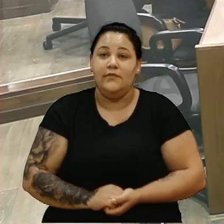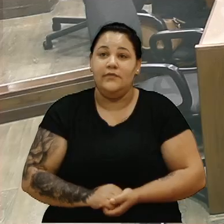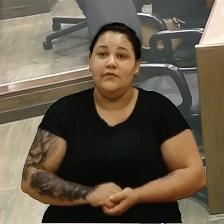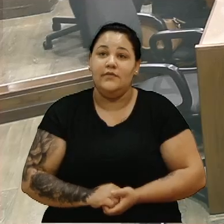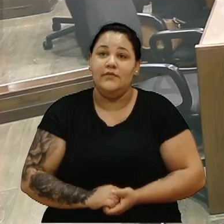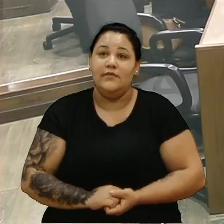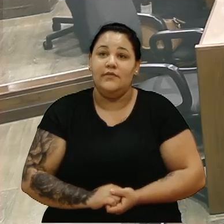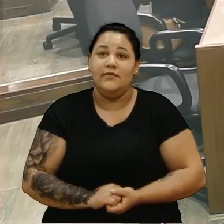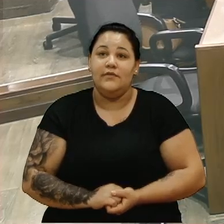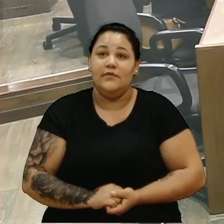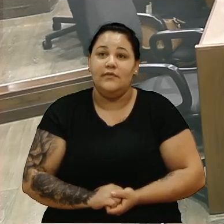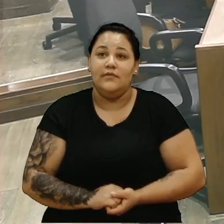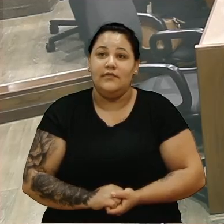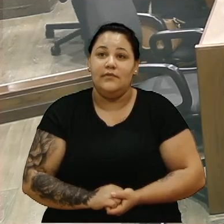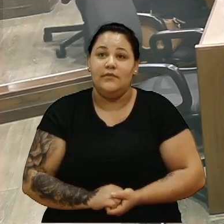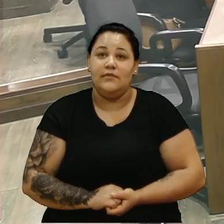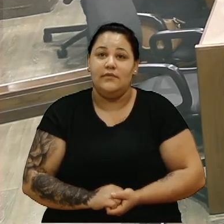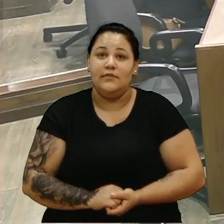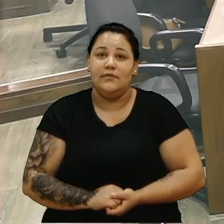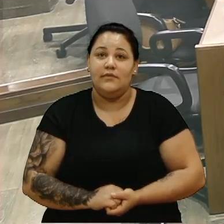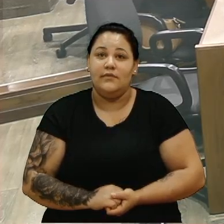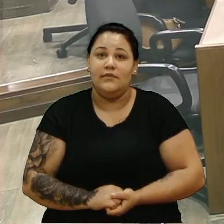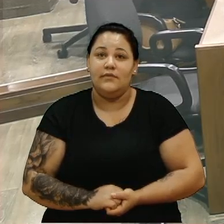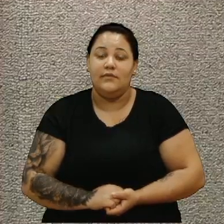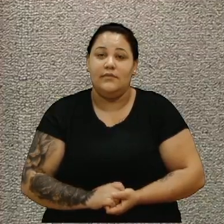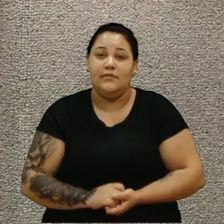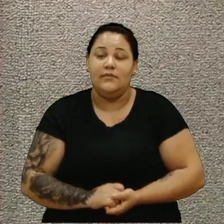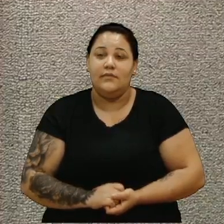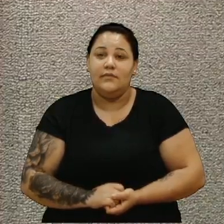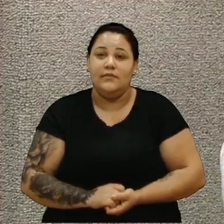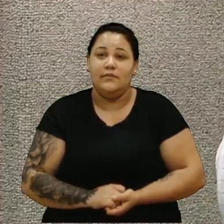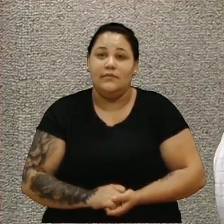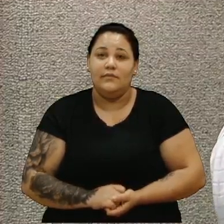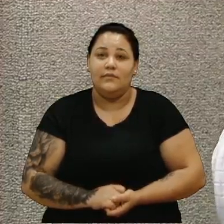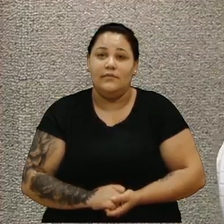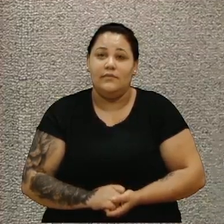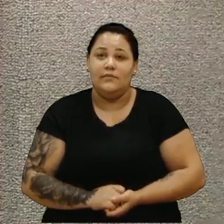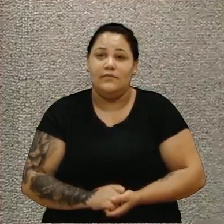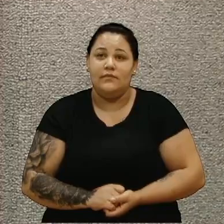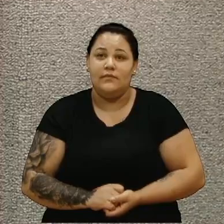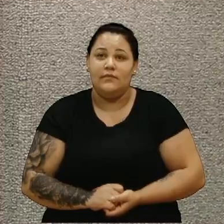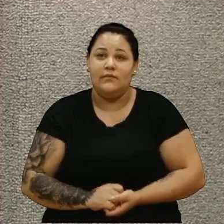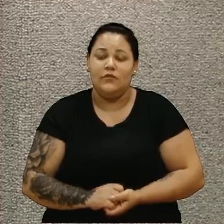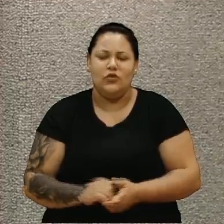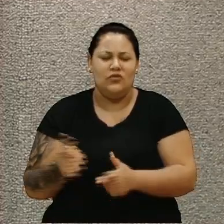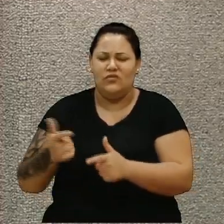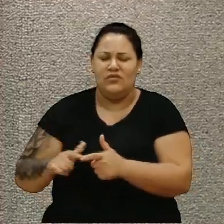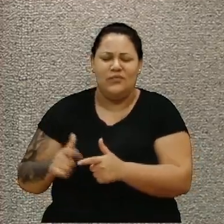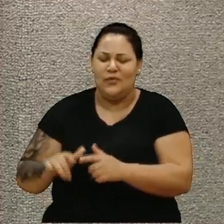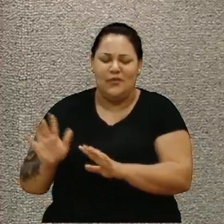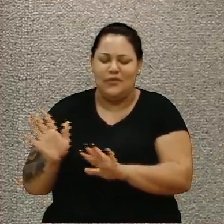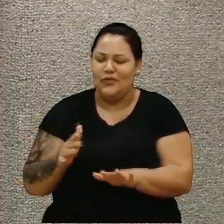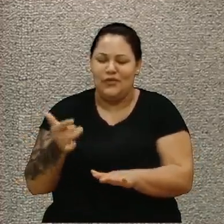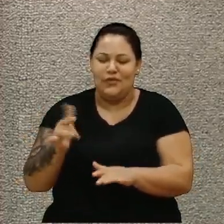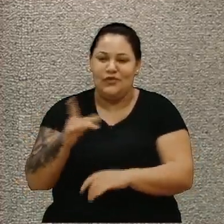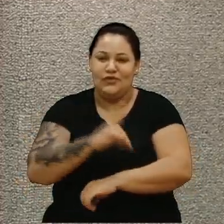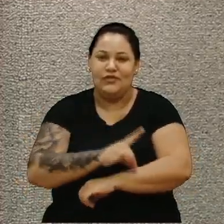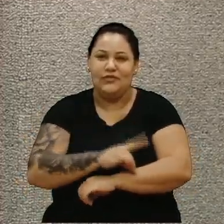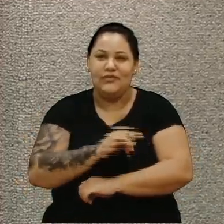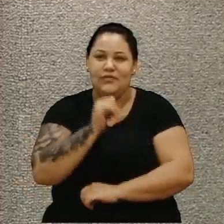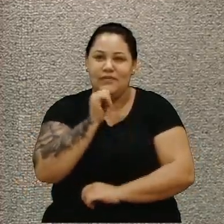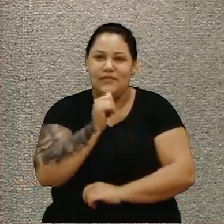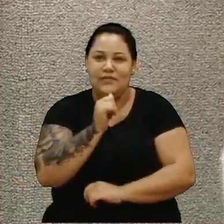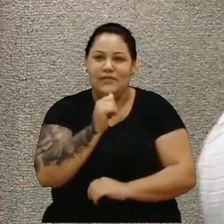Acabou? Desculpe, não estava atento aqui. Mas não tem problema, outro dia passamos por uma discussão do regimento interno aqui de suspensão da